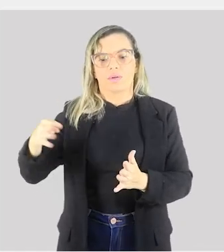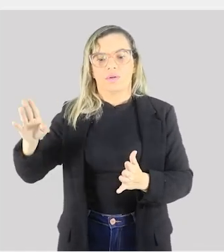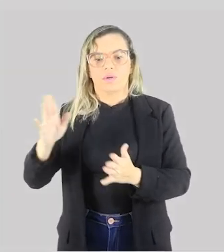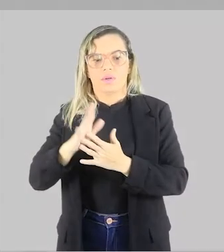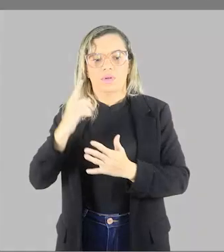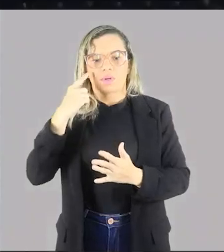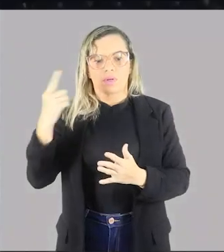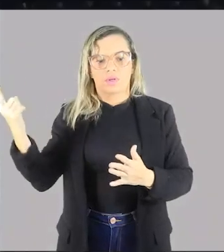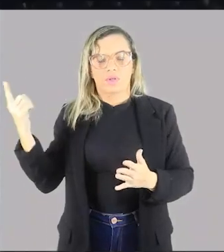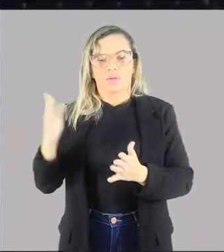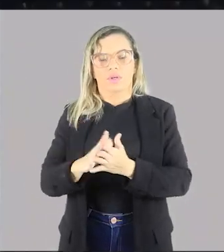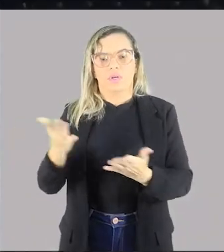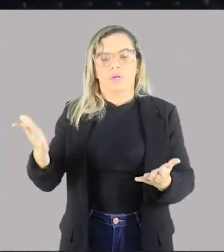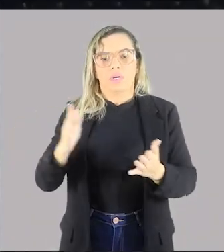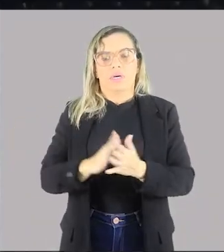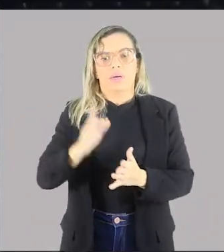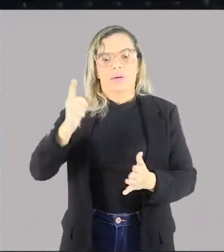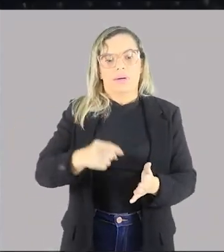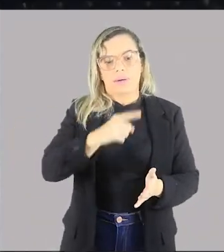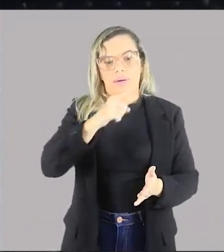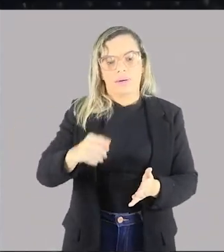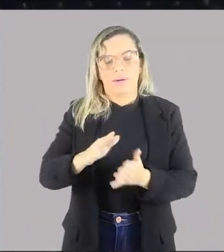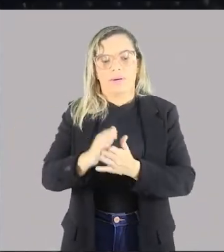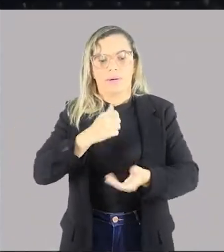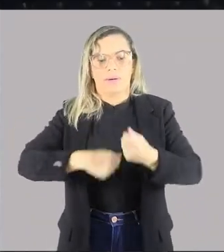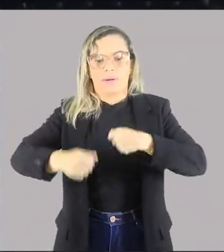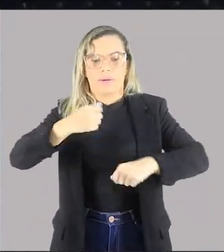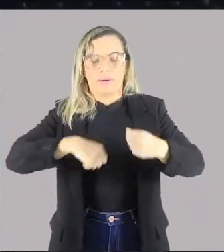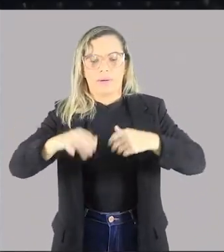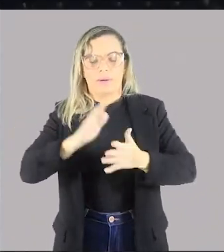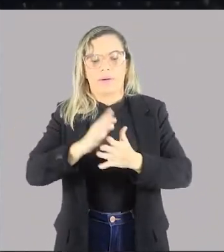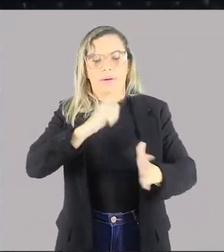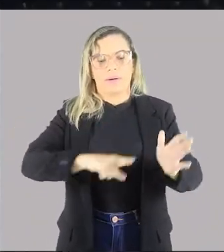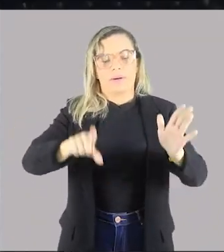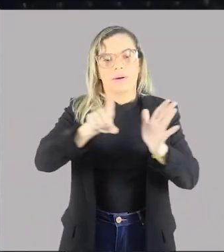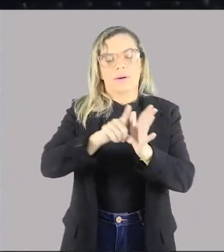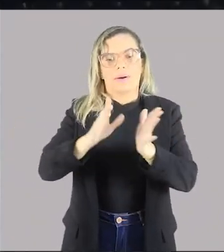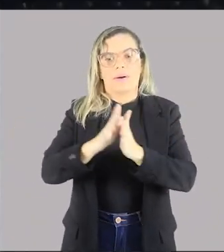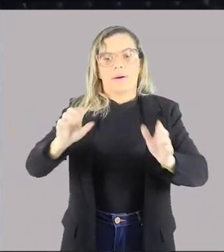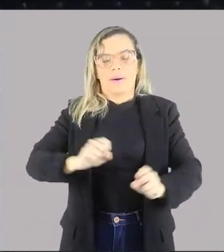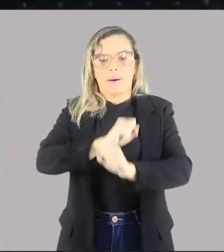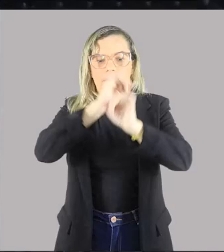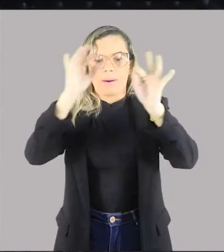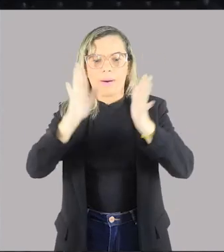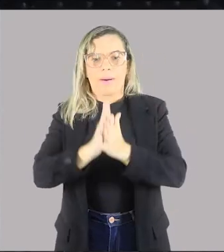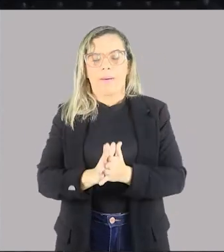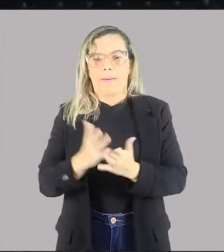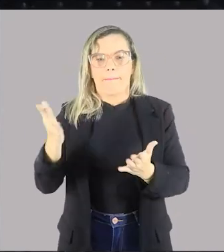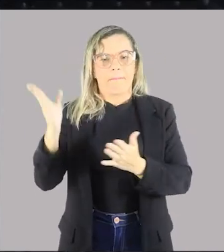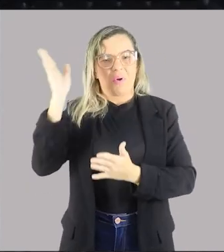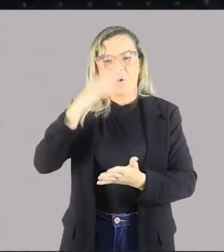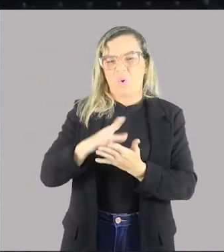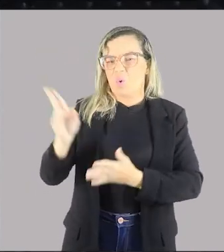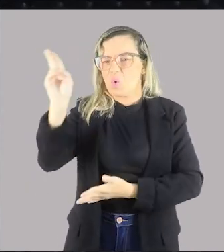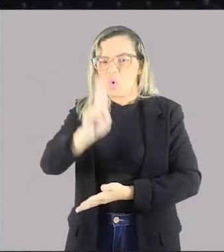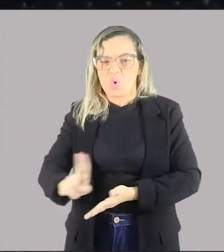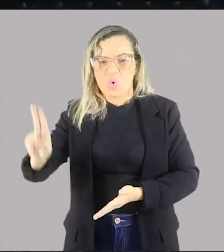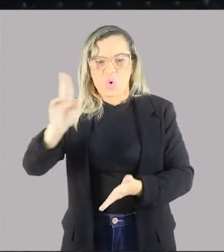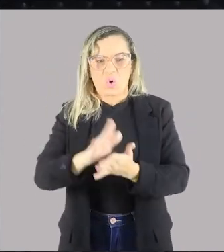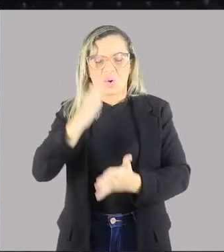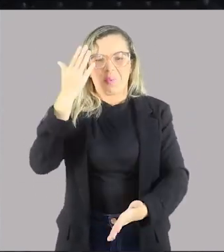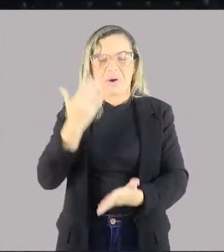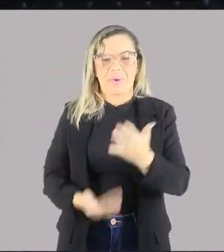violação da moralidade administrativa. Mais uma vez, o legislador quis ser bem claro com o mau uso do patrimônio